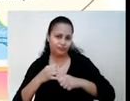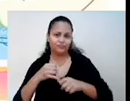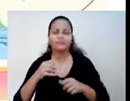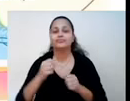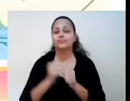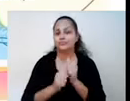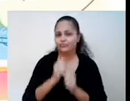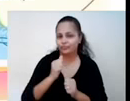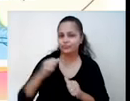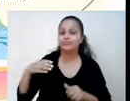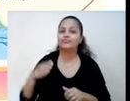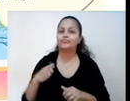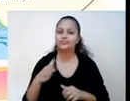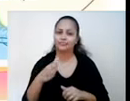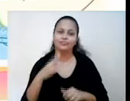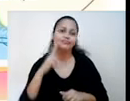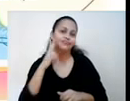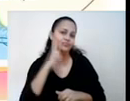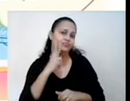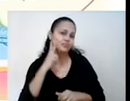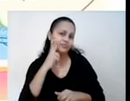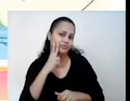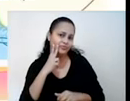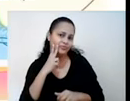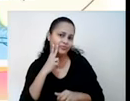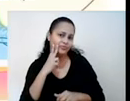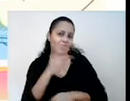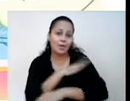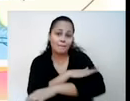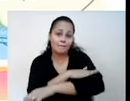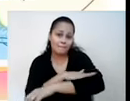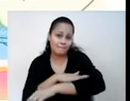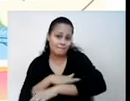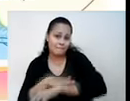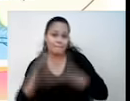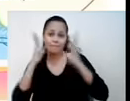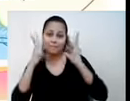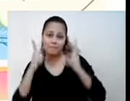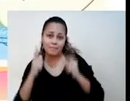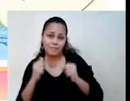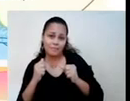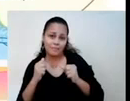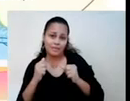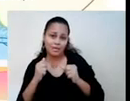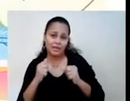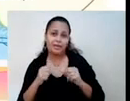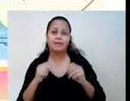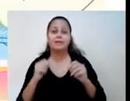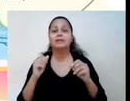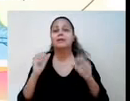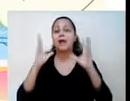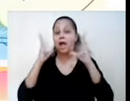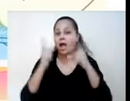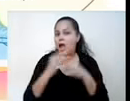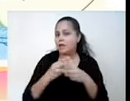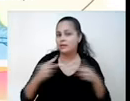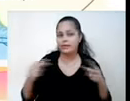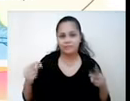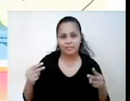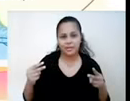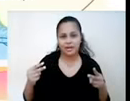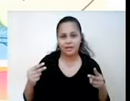vinhos, peixes, lã, peles, tintas, couros, animais,